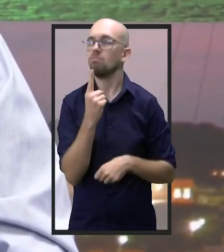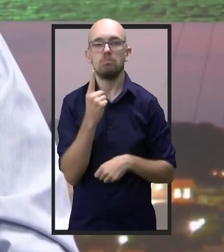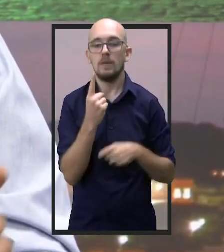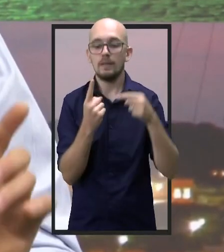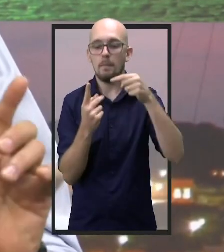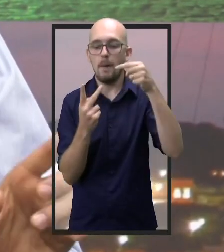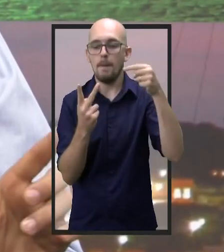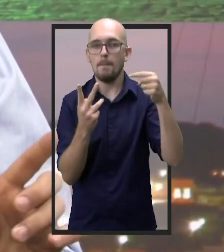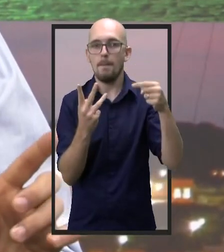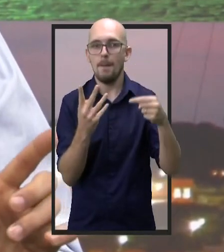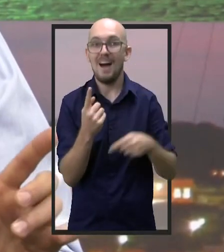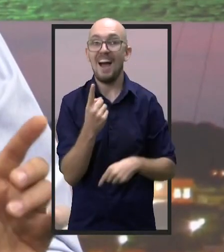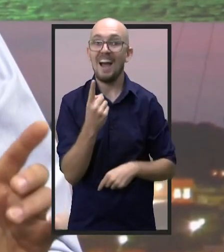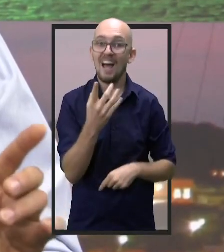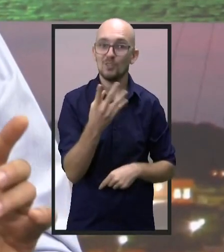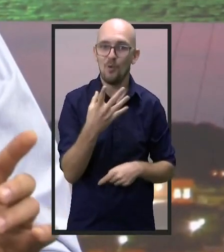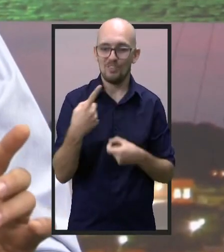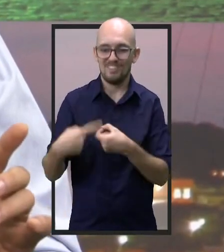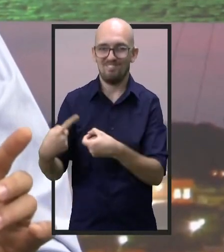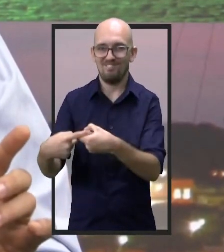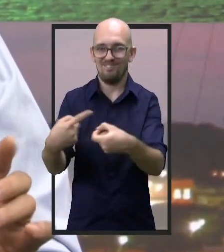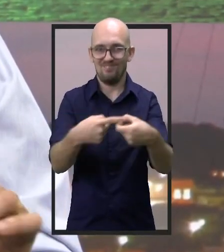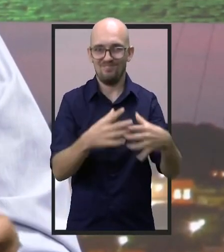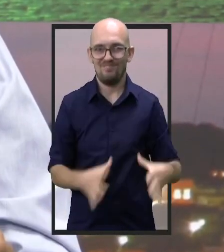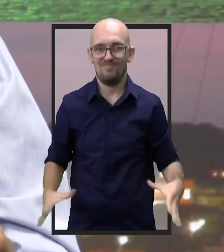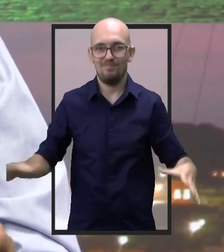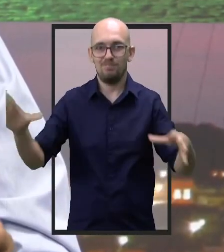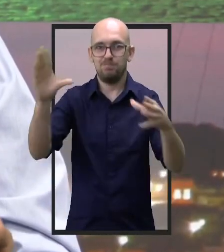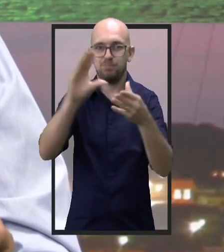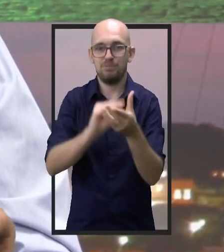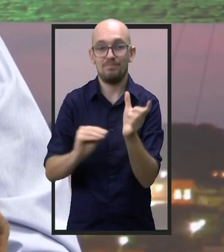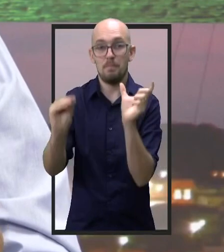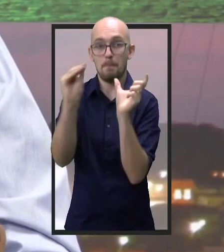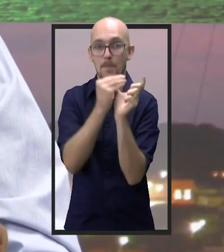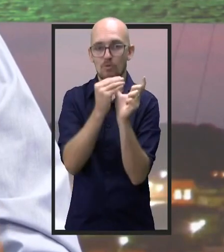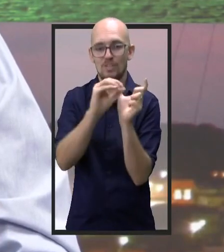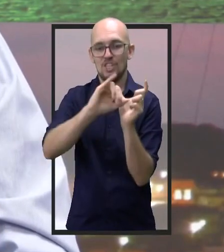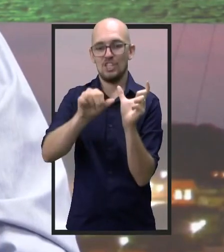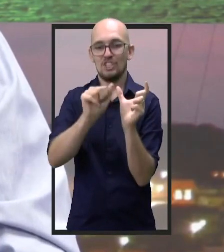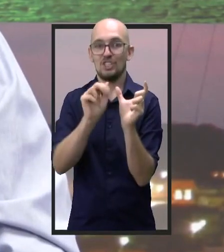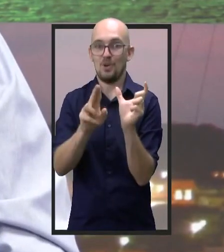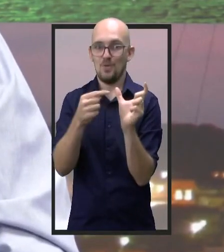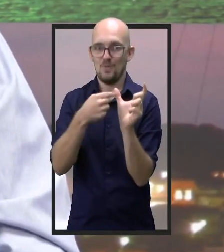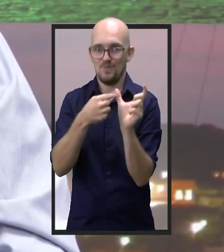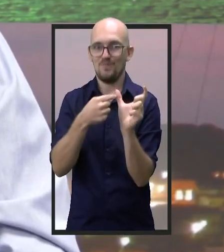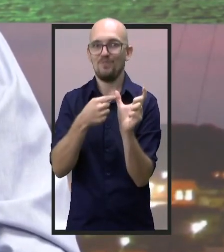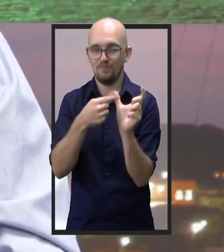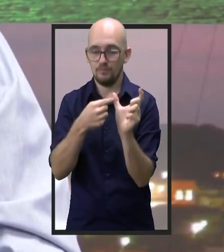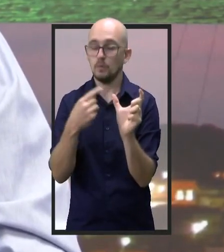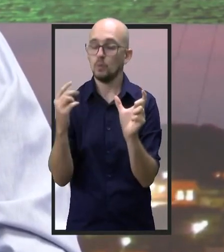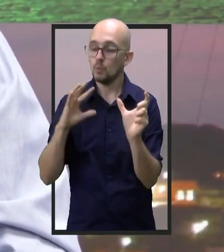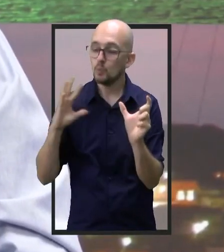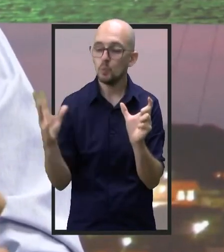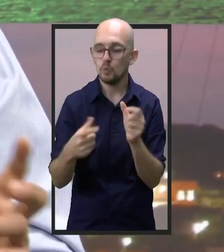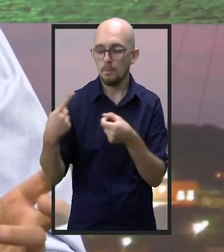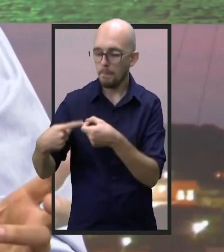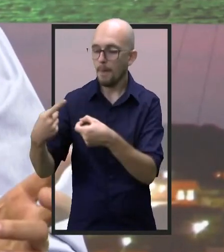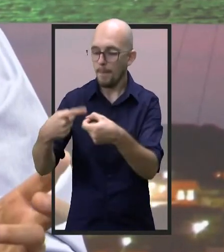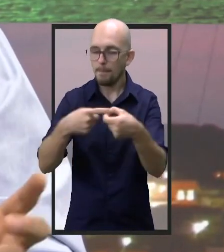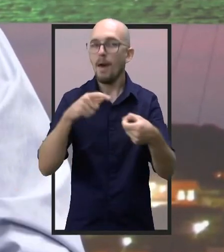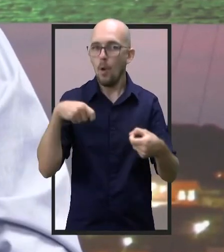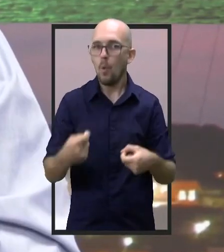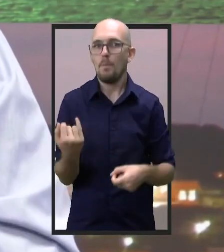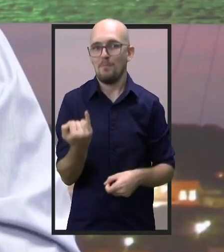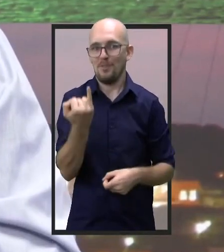nome. Os 14 municípios que estão contextualizados na nossa regional, no nosso EDR, são todos muito importantes. E